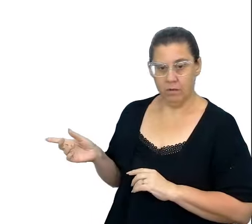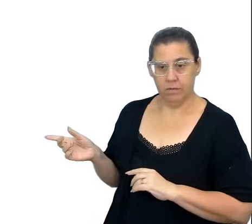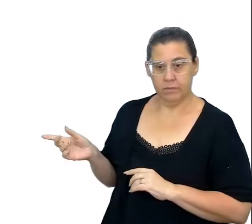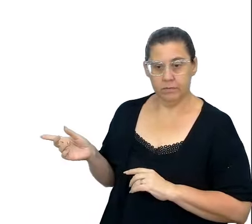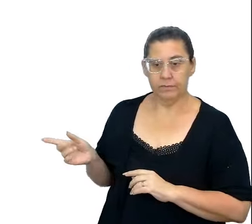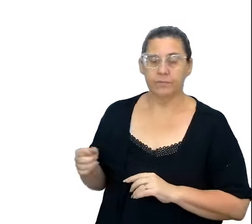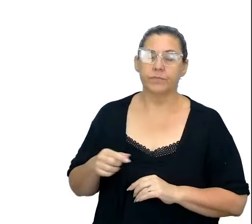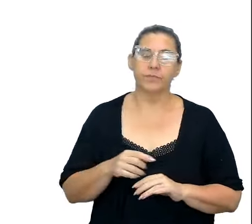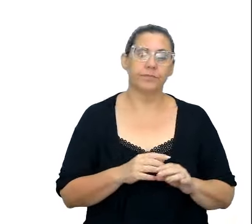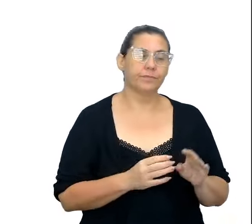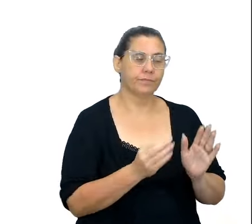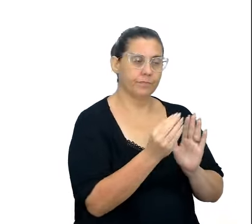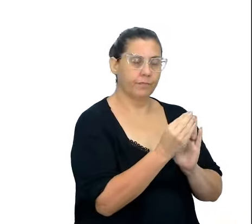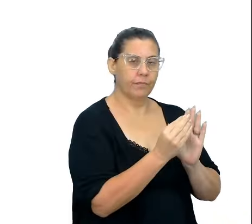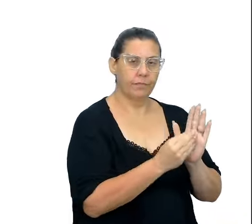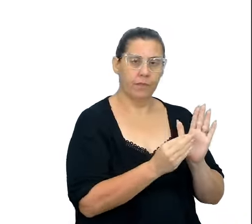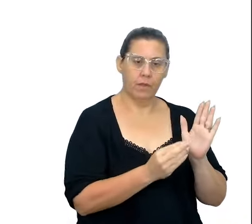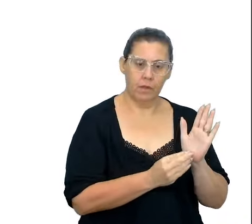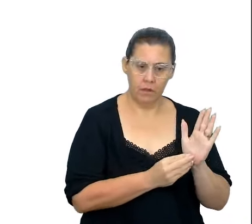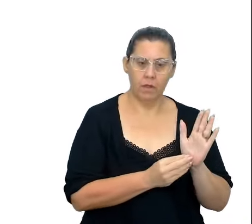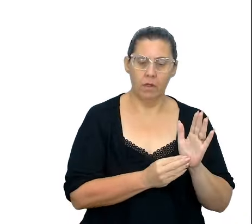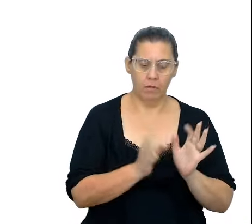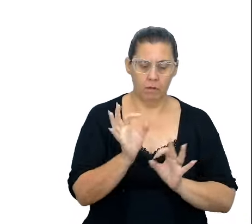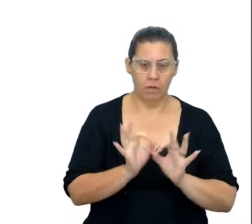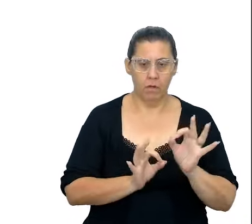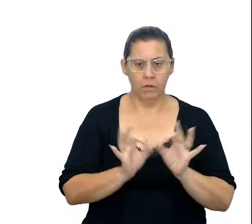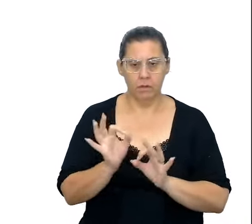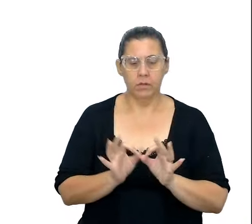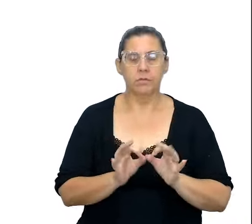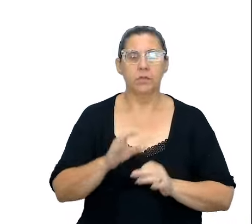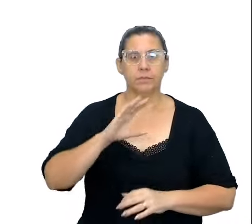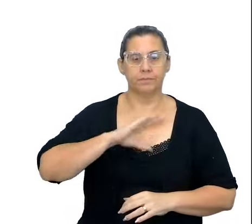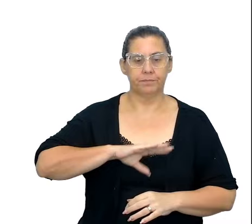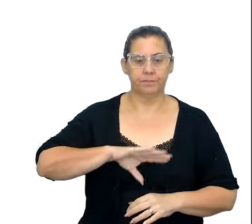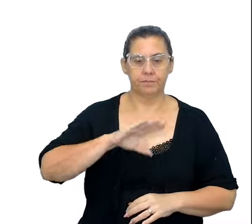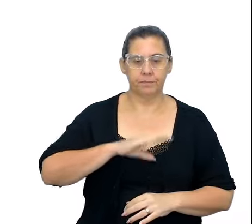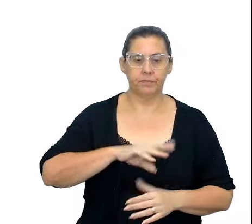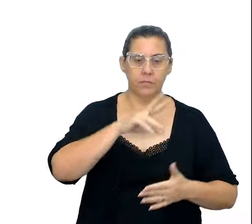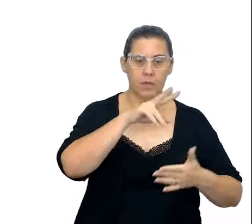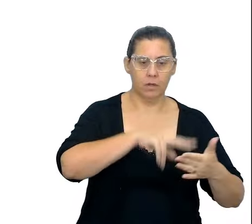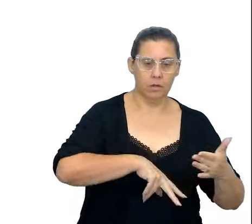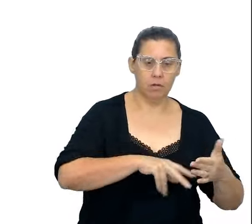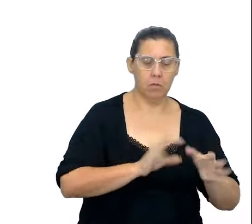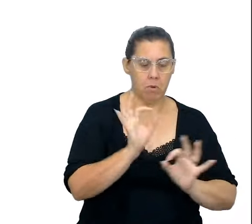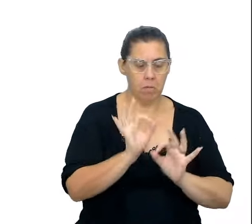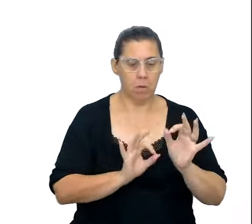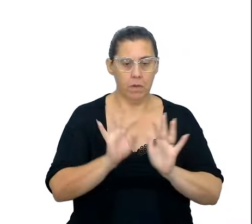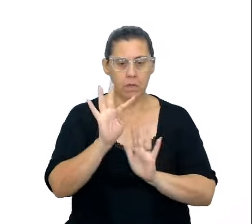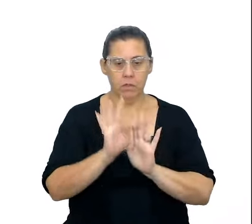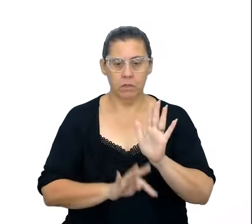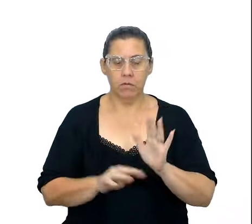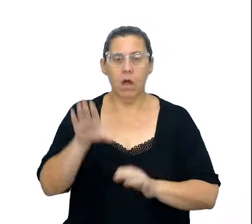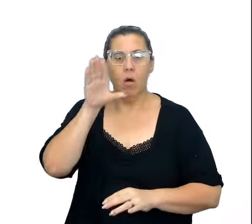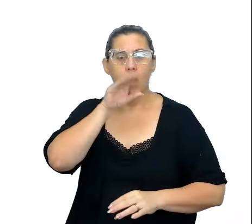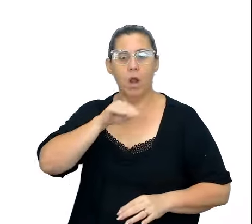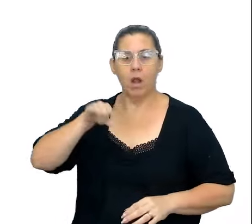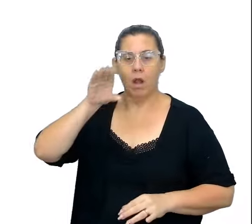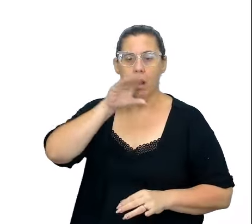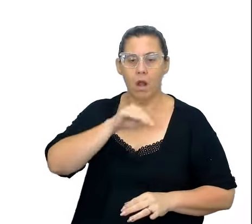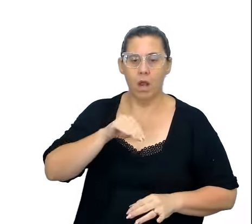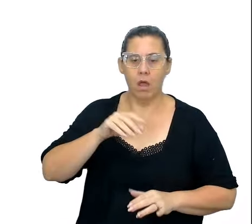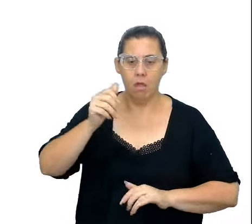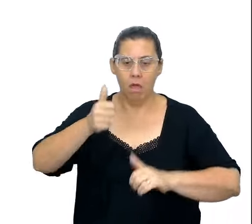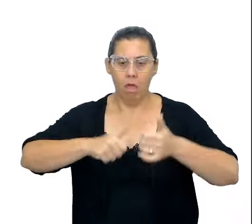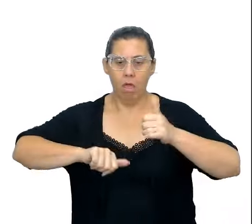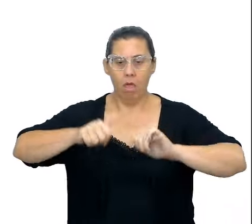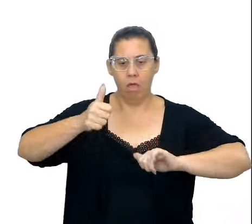vão computar aí a questão do trabalho com a língua portuguesa. A leitura, a produção de textos, a